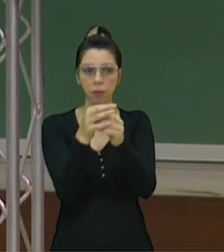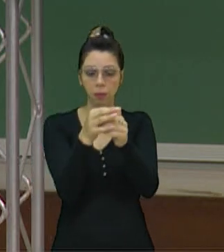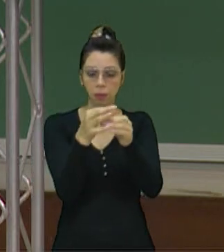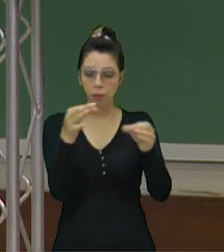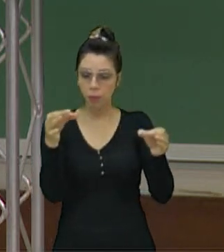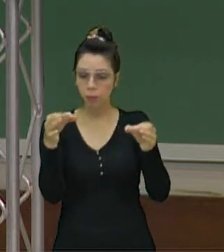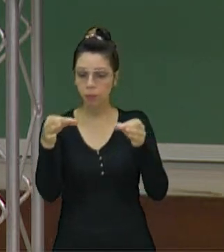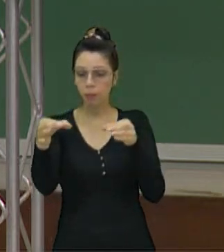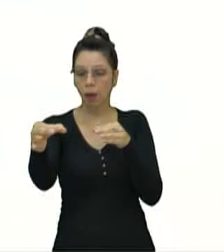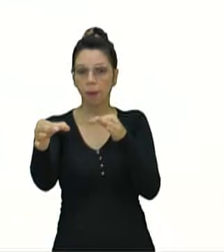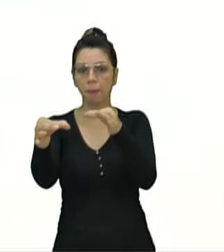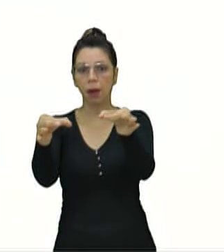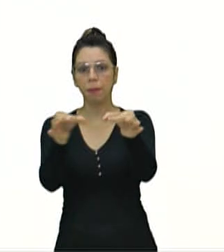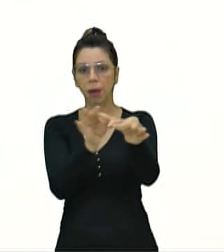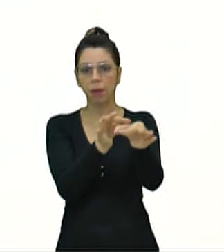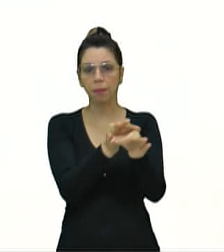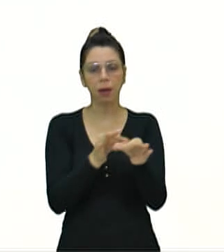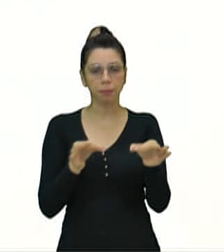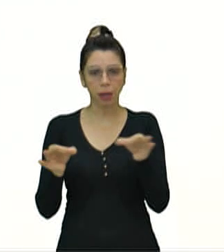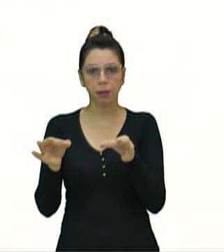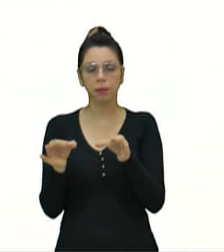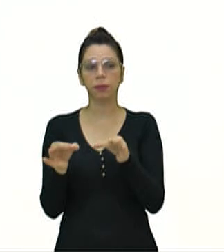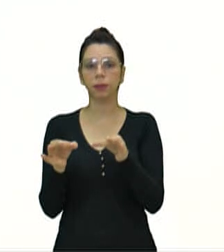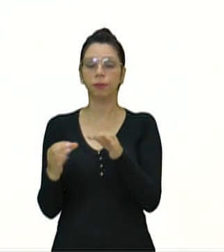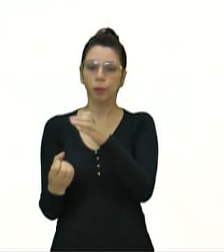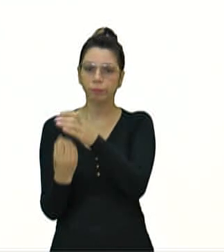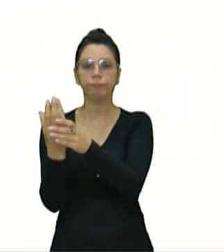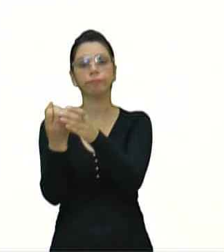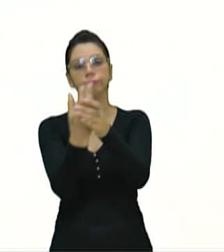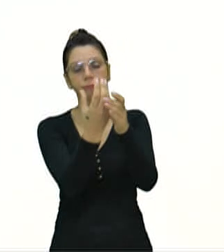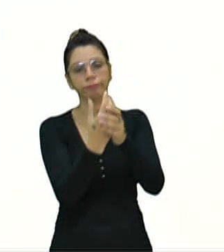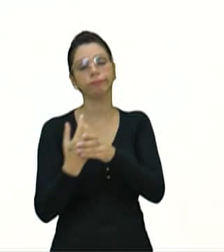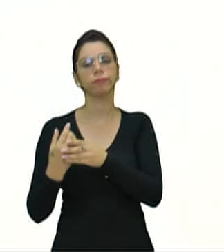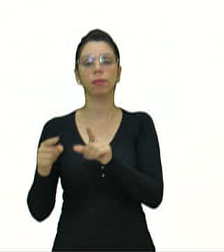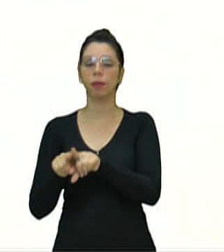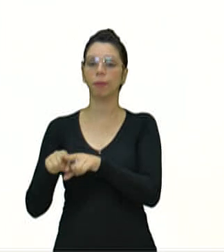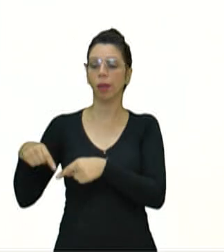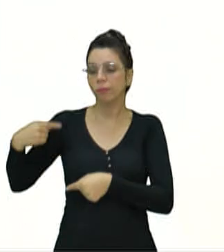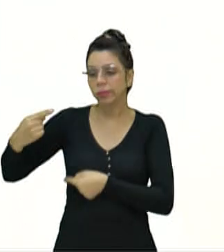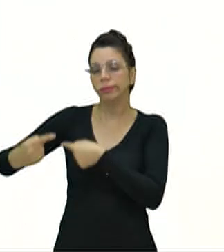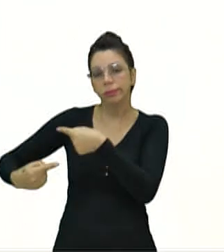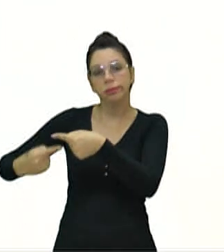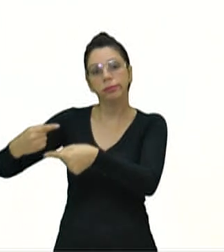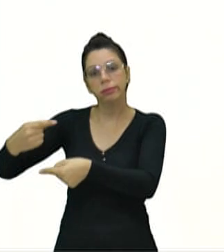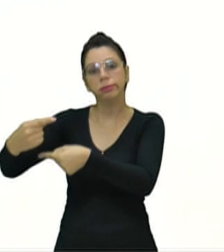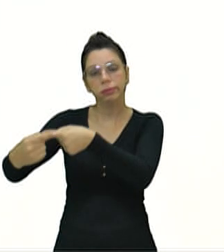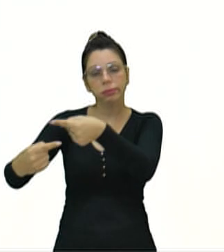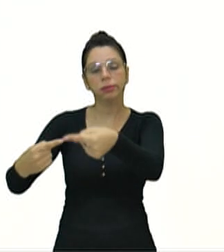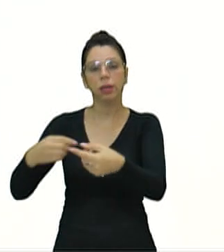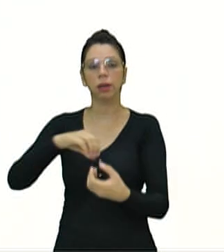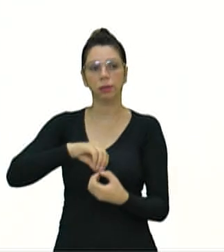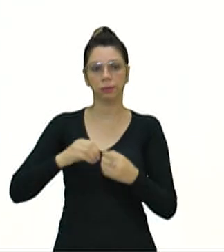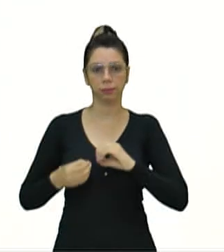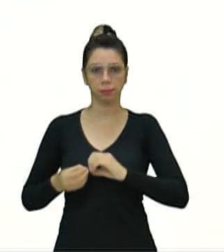de pólipo e vai formando medusas que vão se reproduzindo, também considerando lá um tipo de reprodução assexuada.